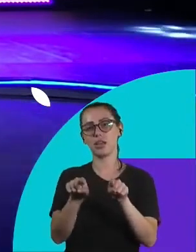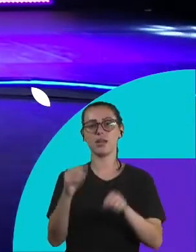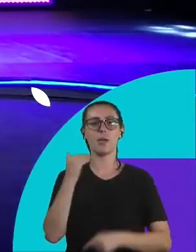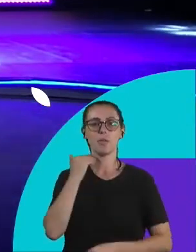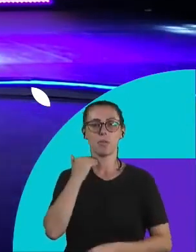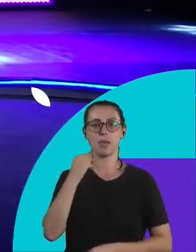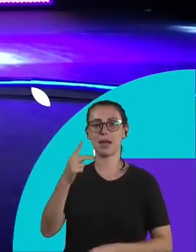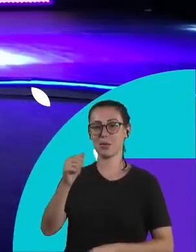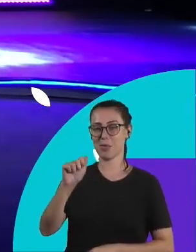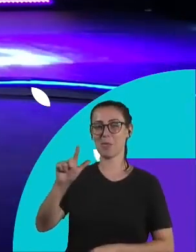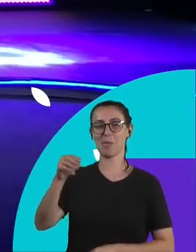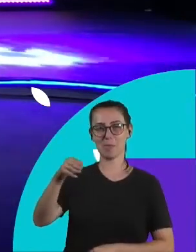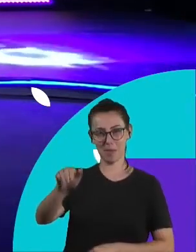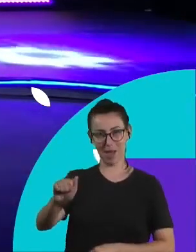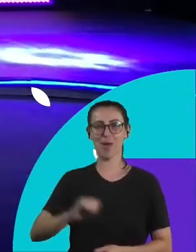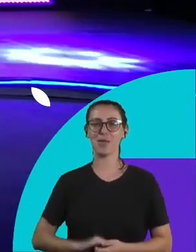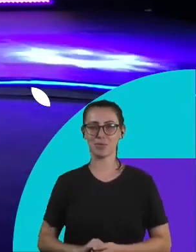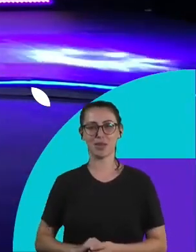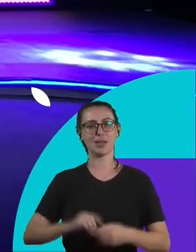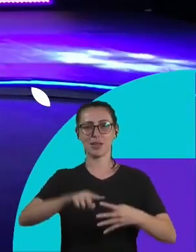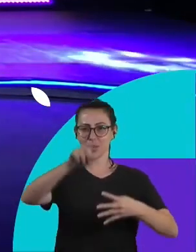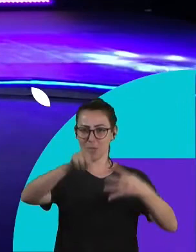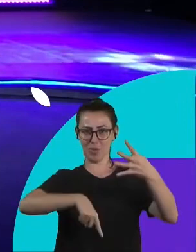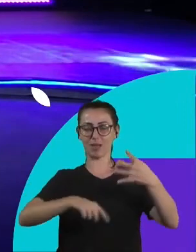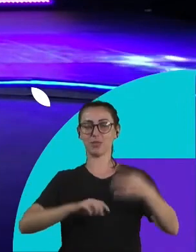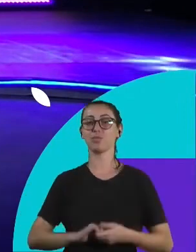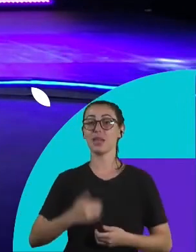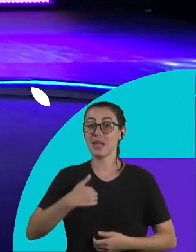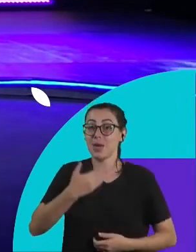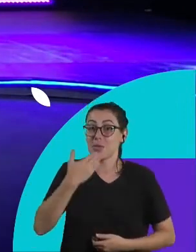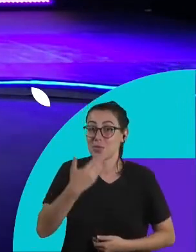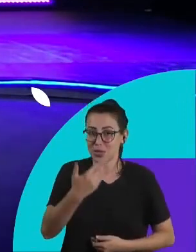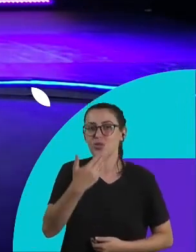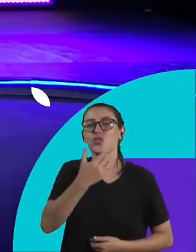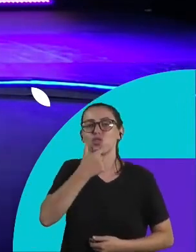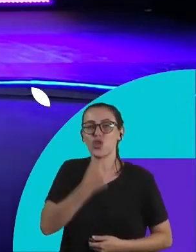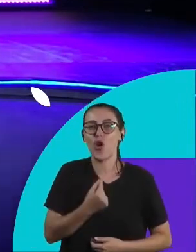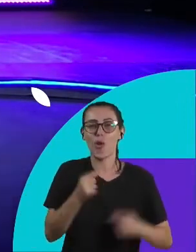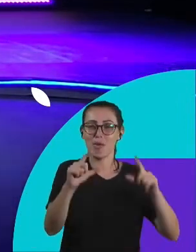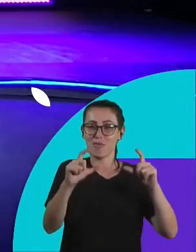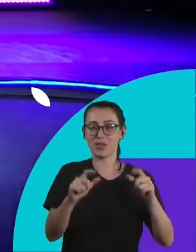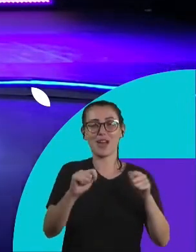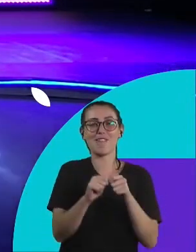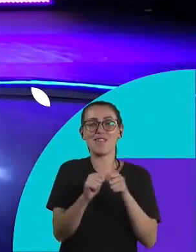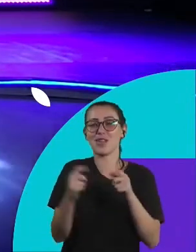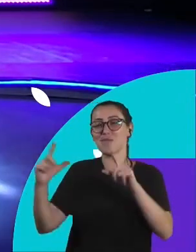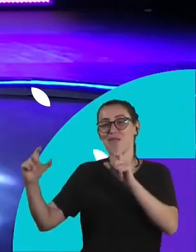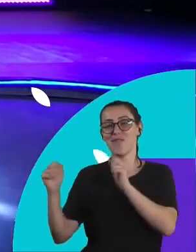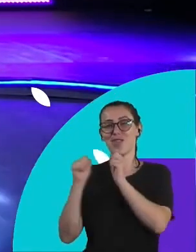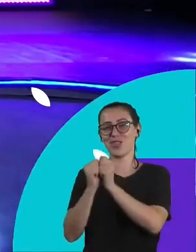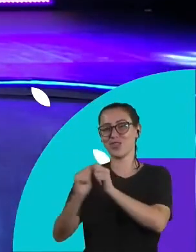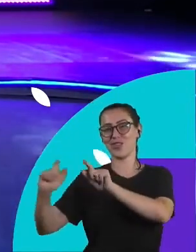Eu até pedi para o fotógrafo aqui da nossa produção para fazer uma foto minha com vocês, porque é uma honra